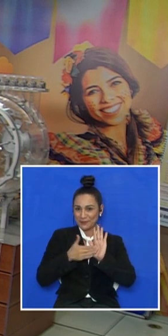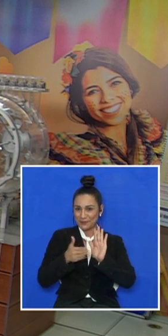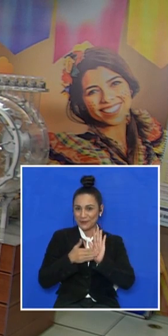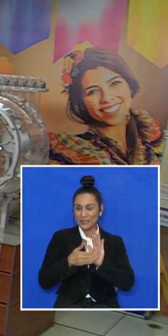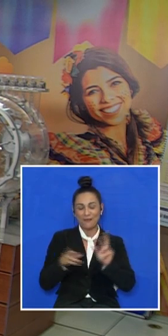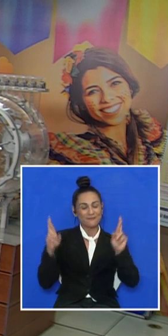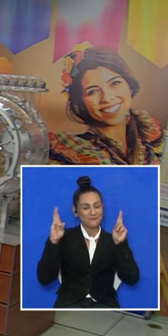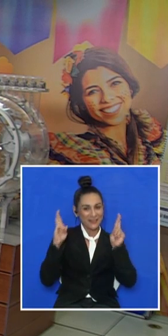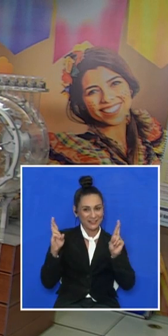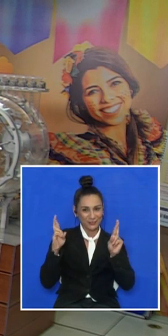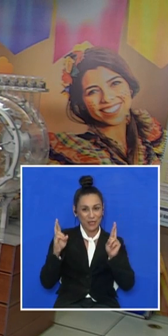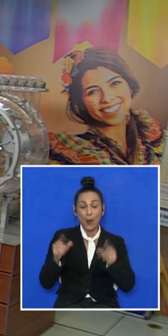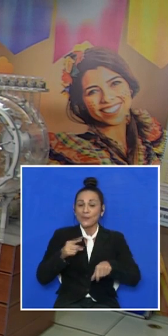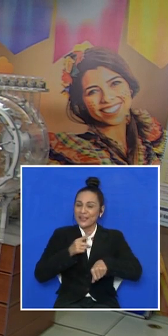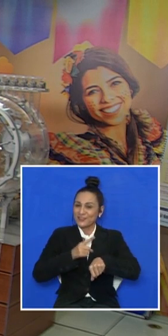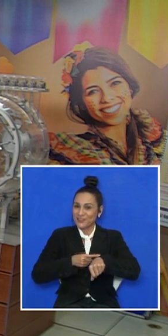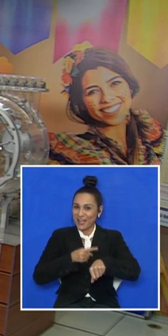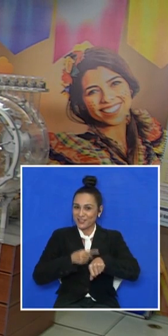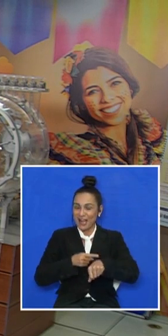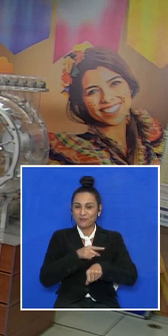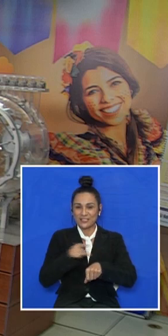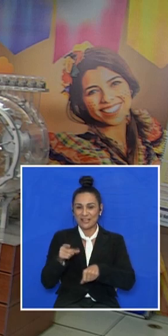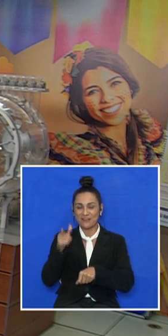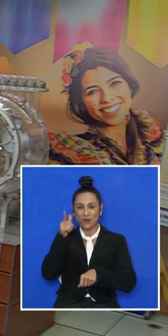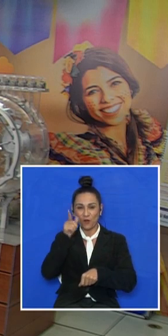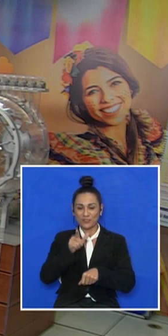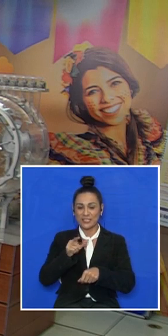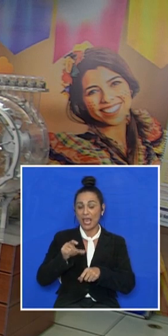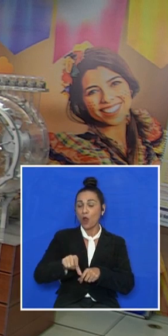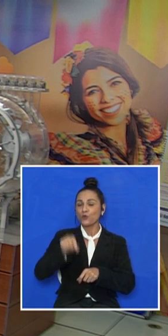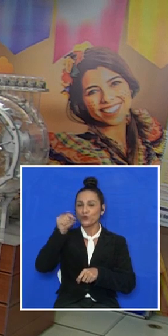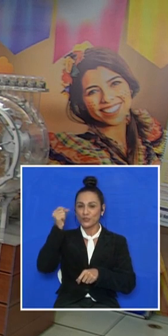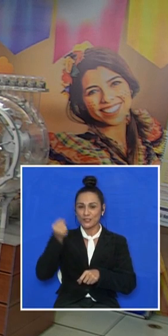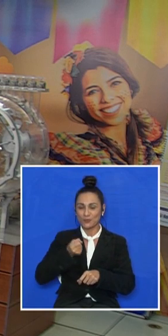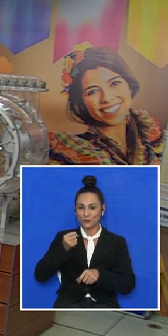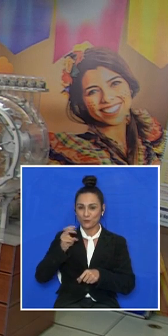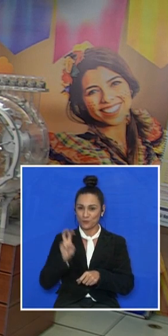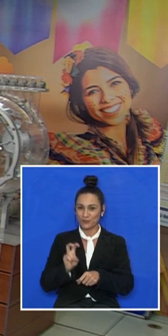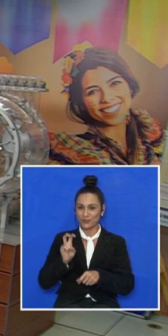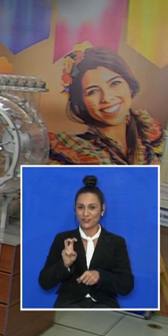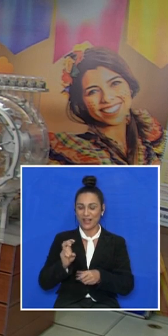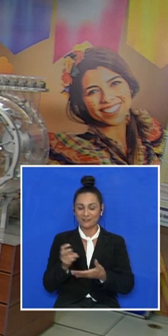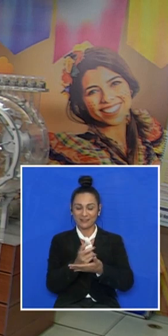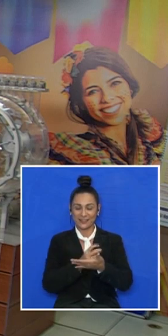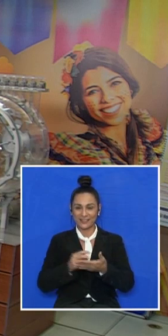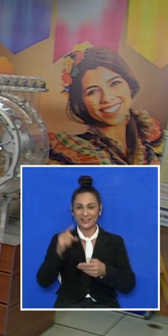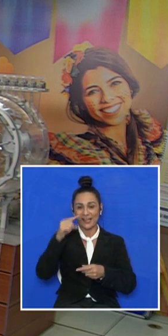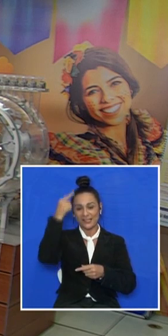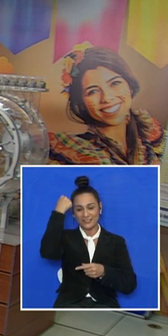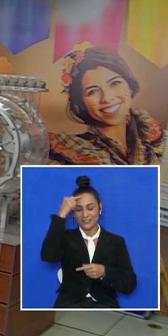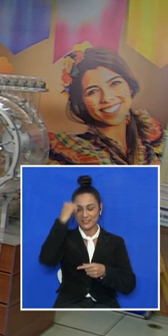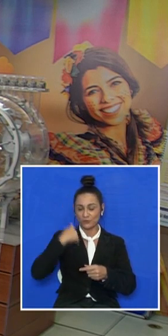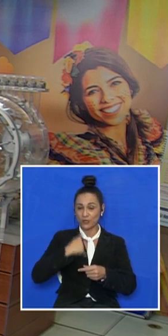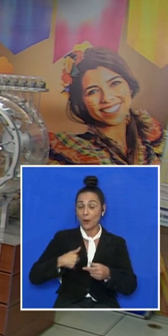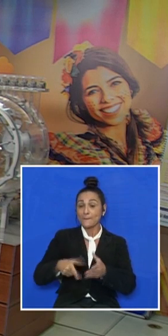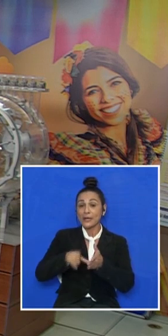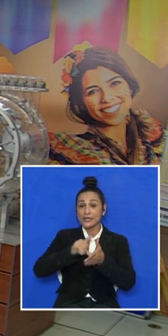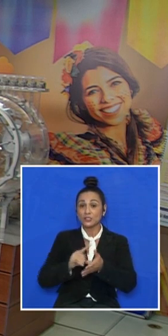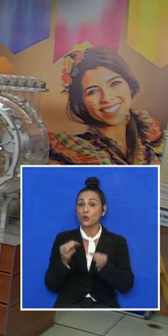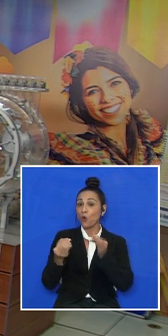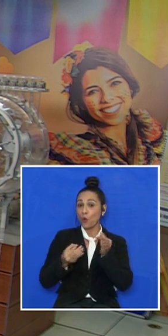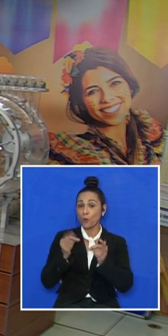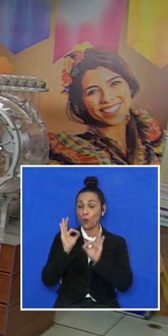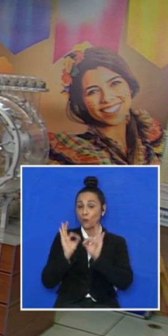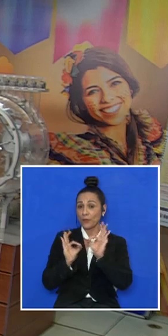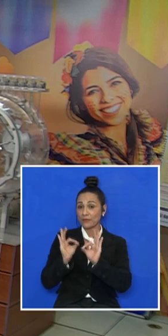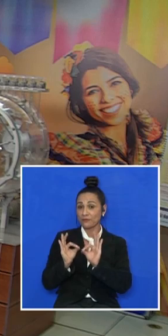mãos, fica na torcida, porque já já você vai conhecer os 5 números premiados da Quina de São João. Antes eu vou te explicar como vai funcionar